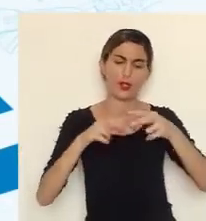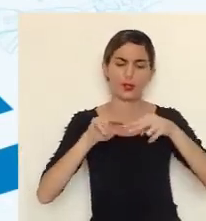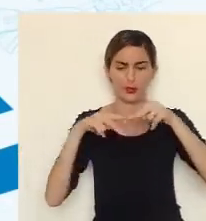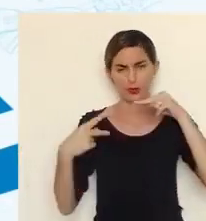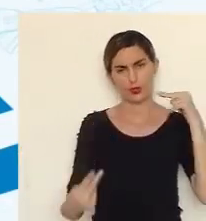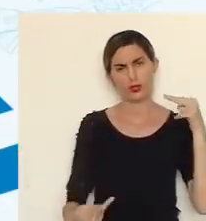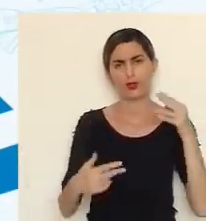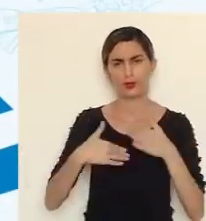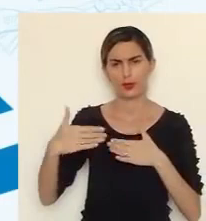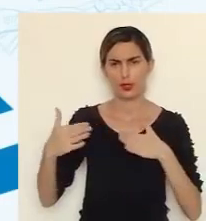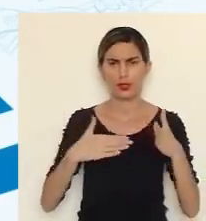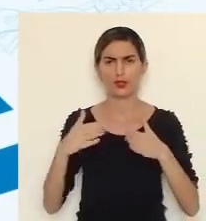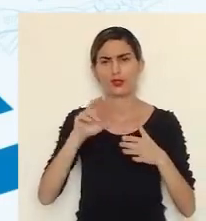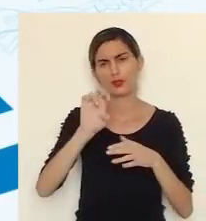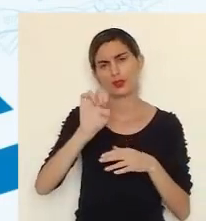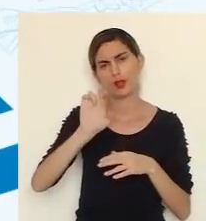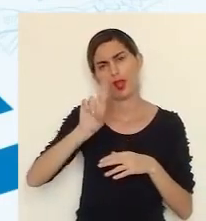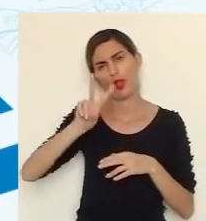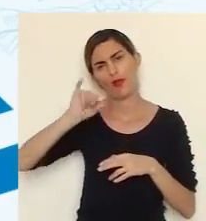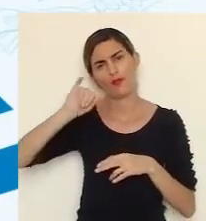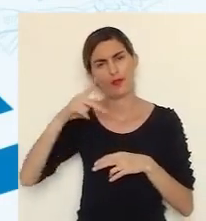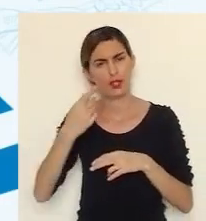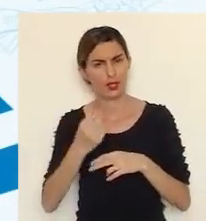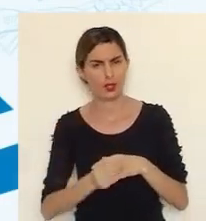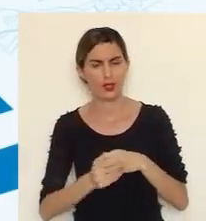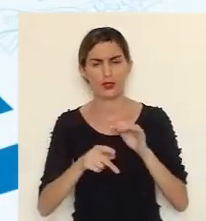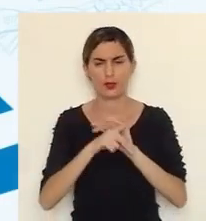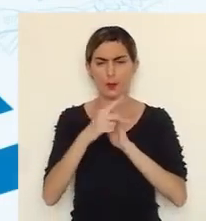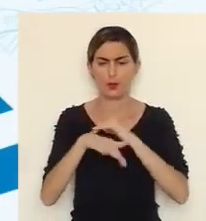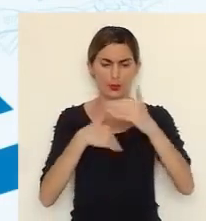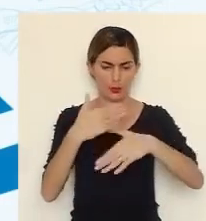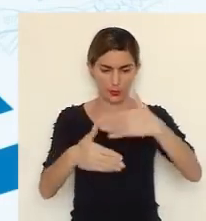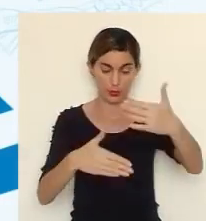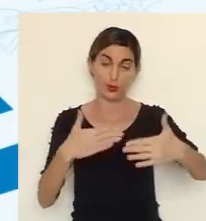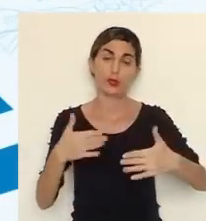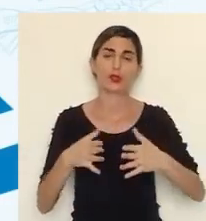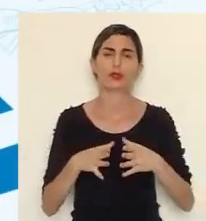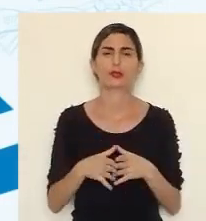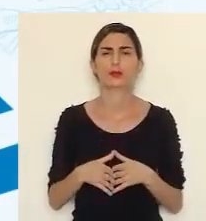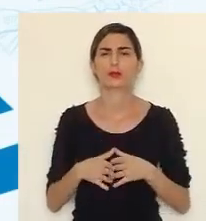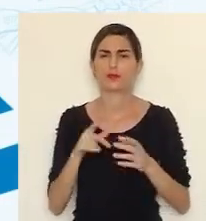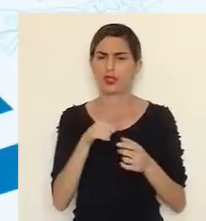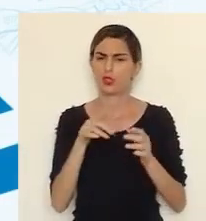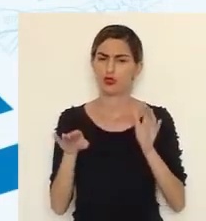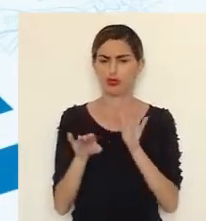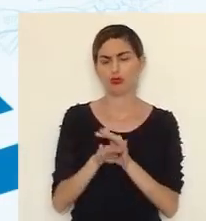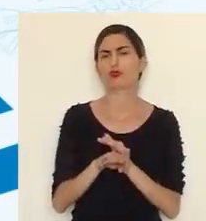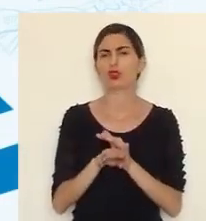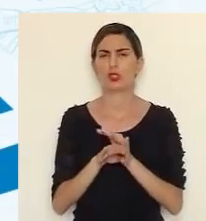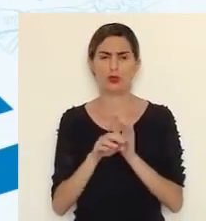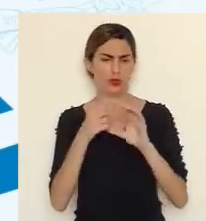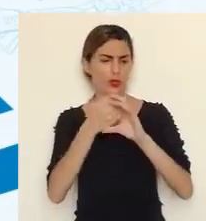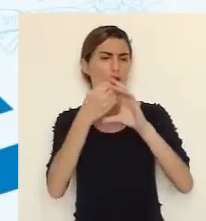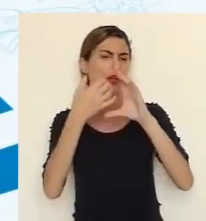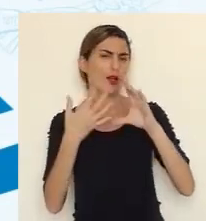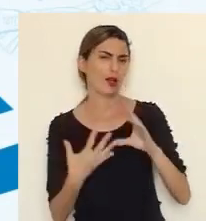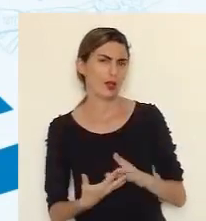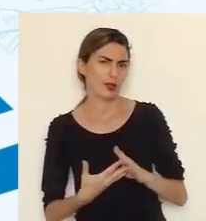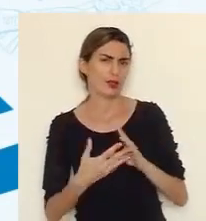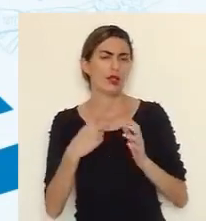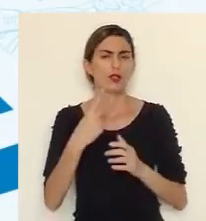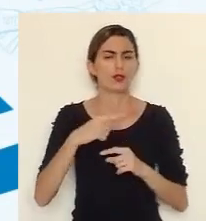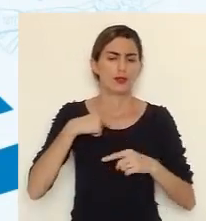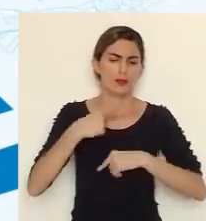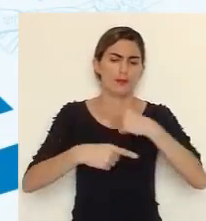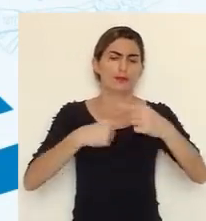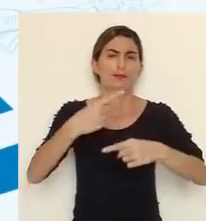herança genética através das ervilhas, né? Através dessas proporcionalidades, ele chegou em